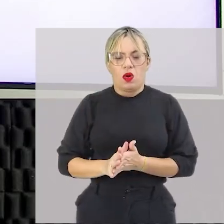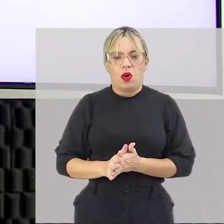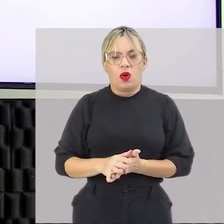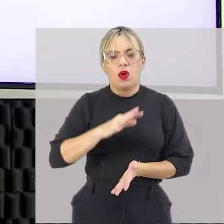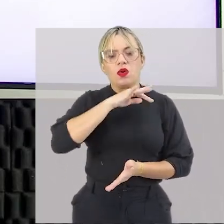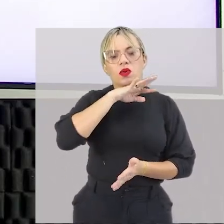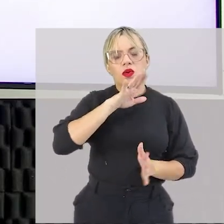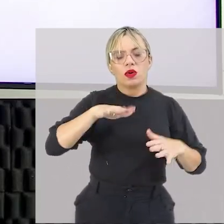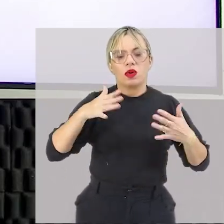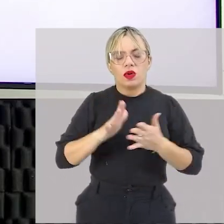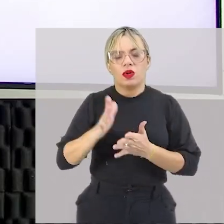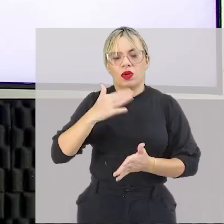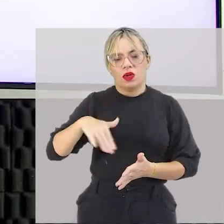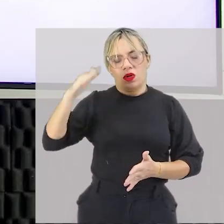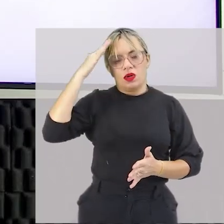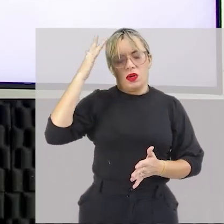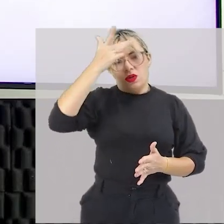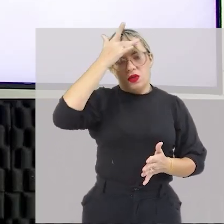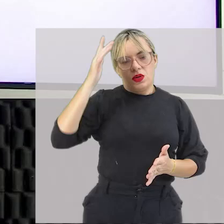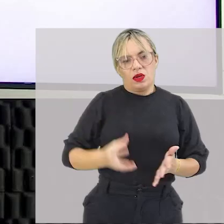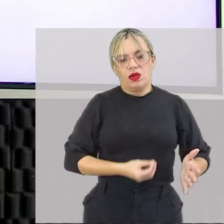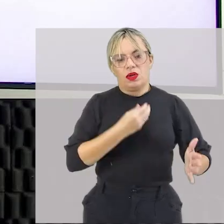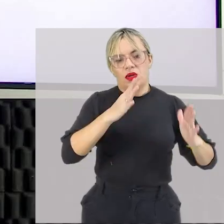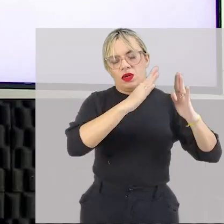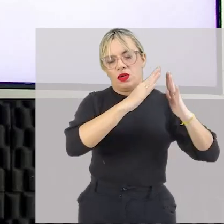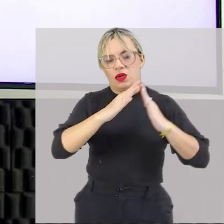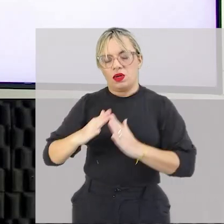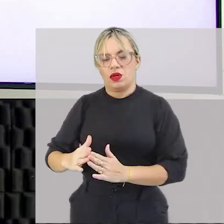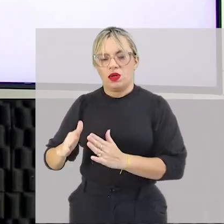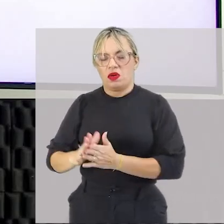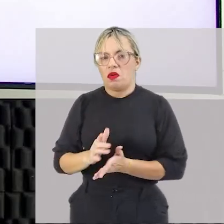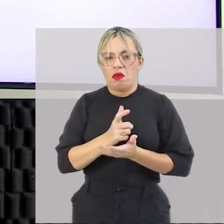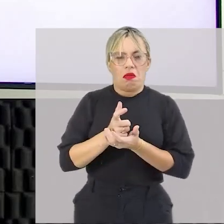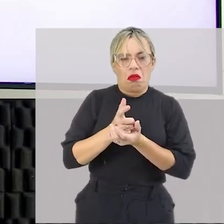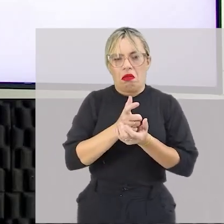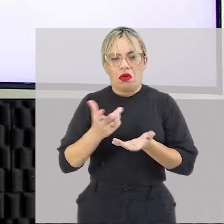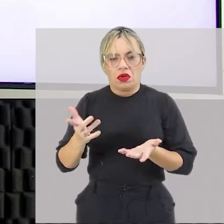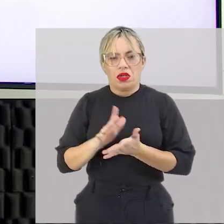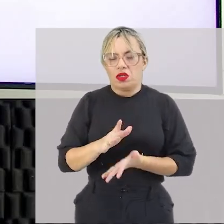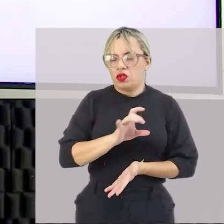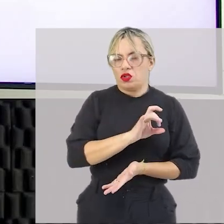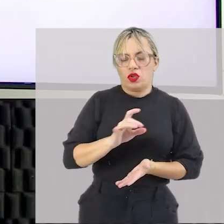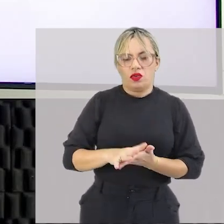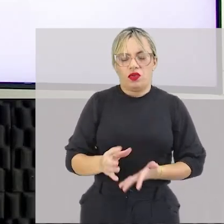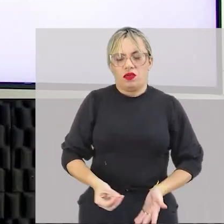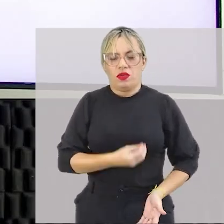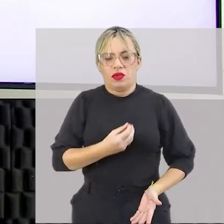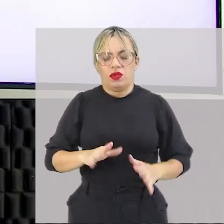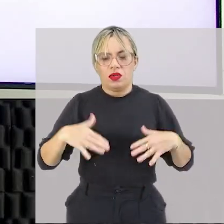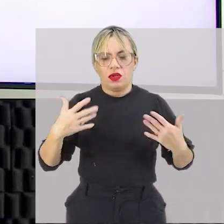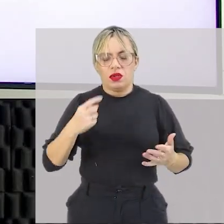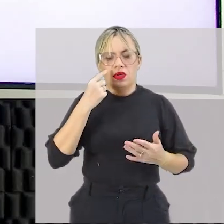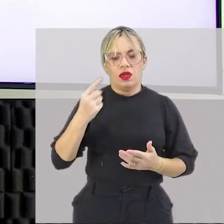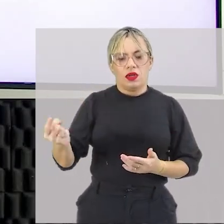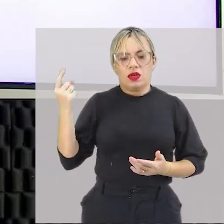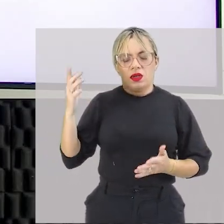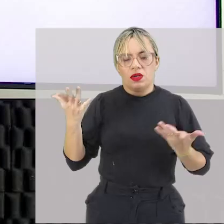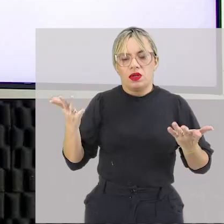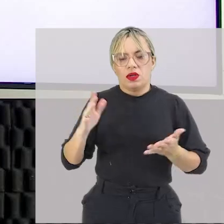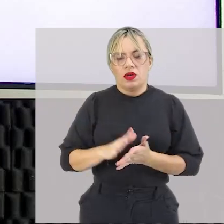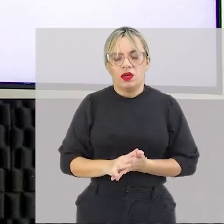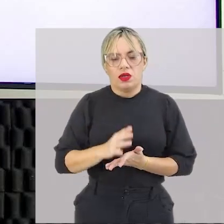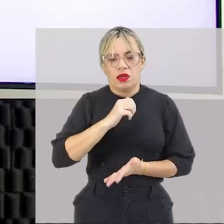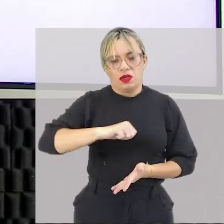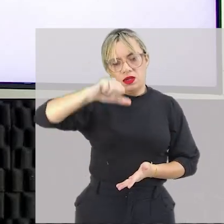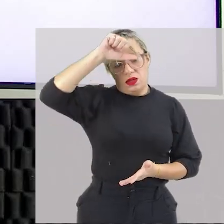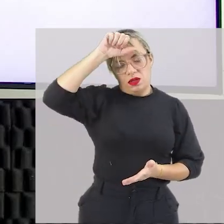negativa, entendeu? Morador de favela, atribui-se a ele a figura de ser bandido, de ser criminoso e tal. Isso é um estigma, é um estereótipo